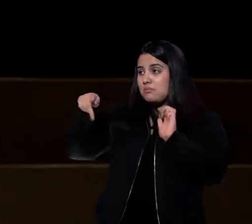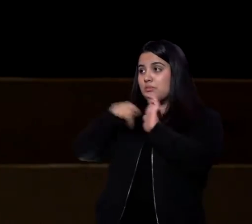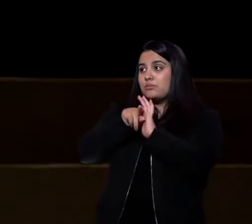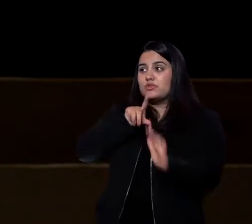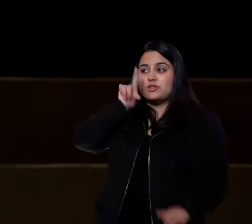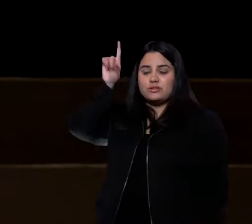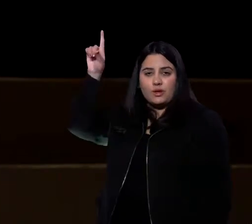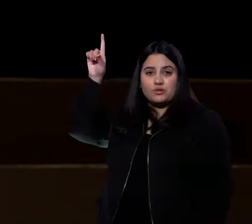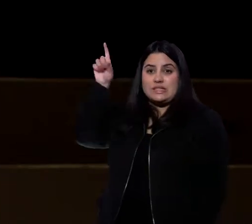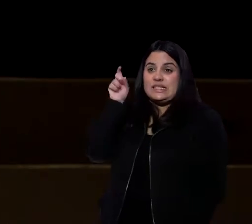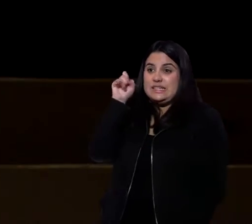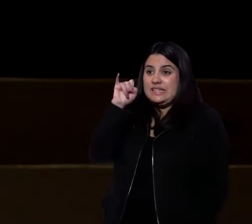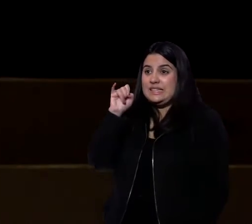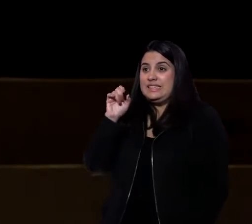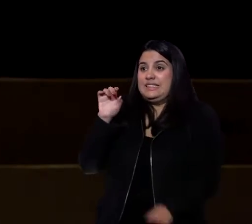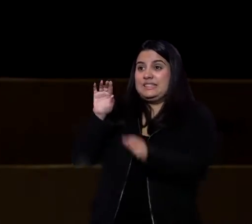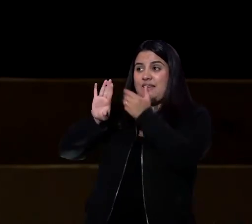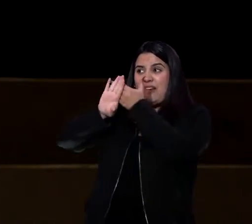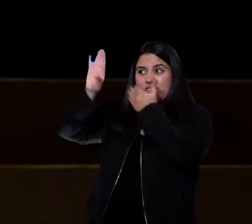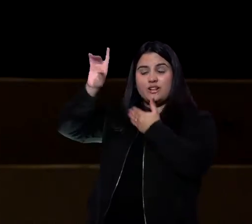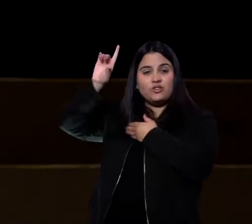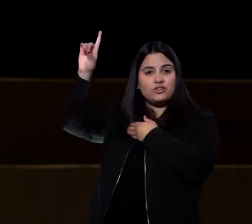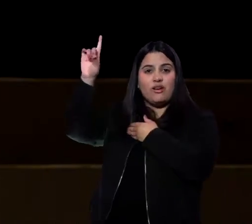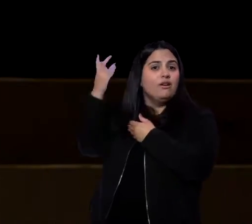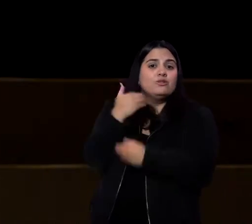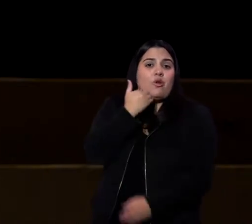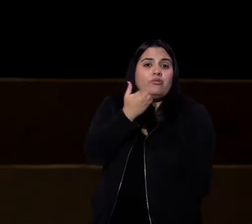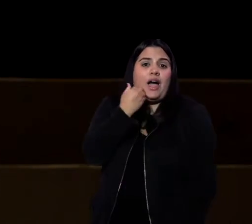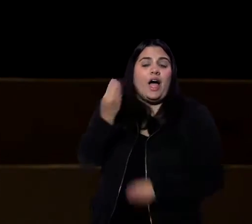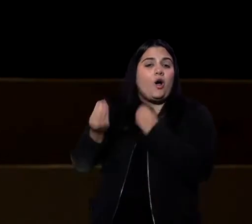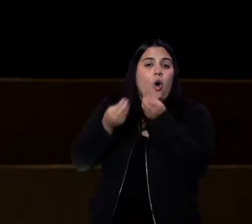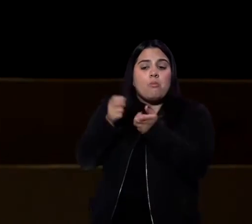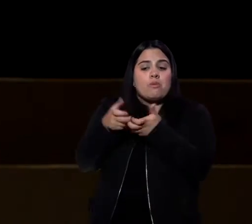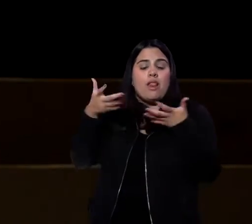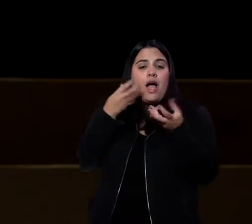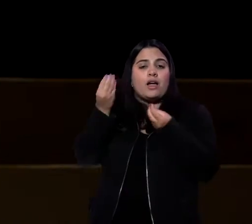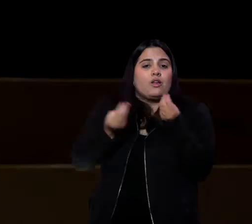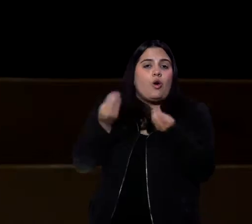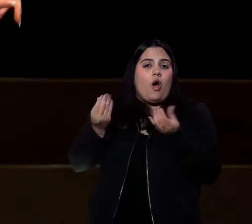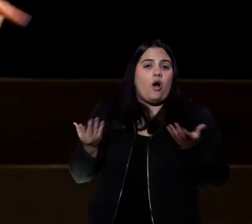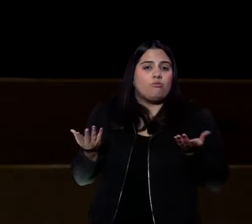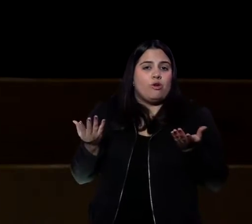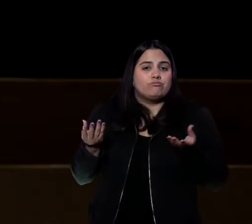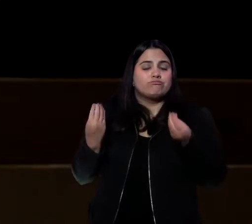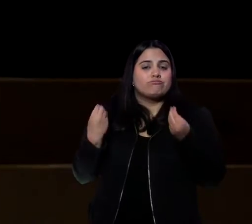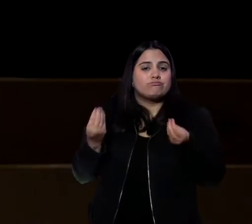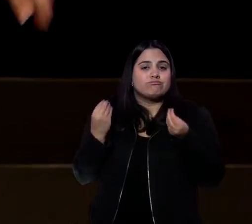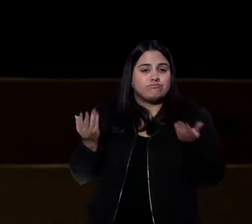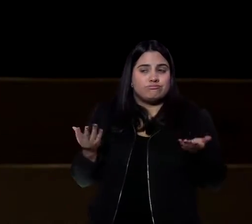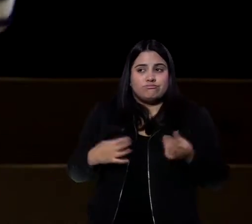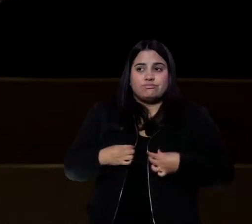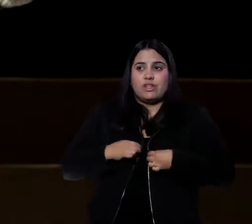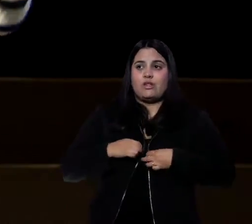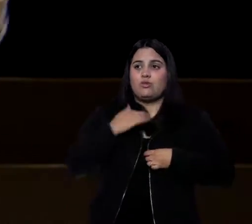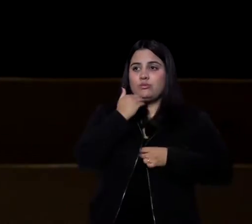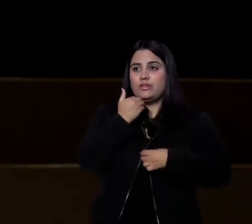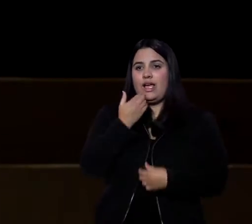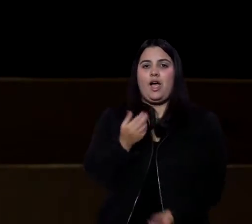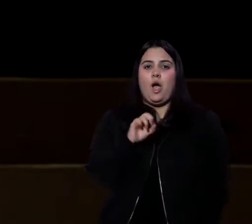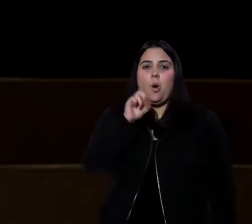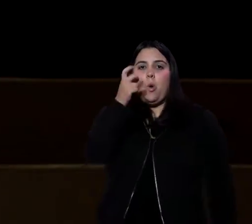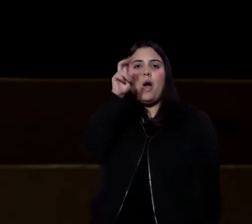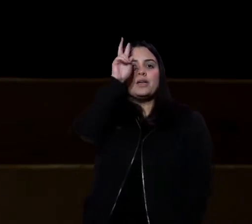sem Ele, a gente não vai viver os milagres. A gente não vai viver essas histórias que eu falei aqui ao